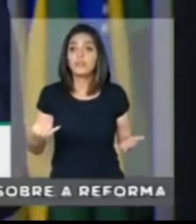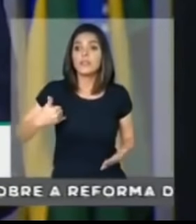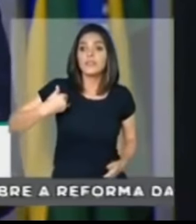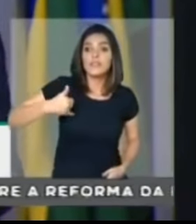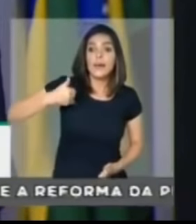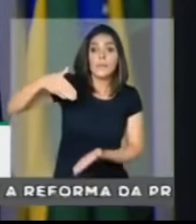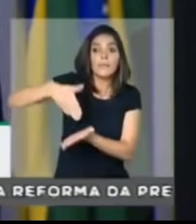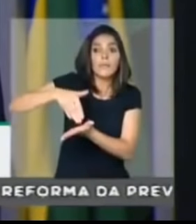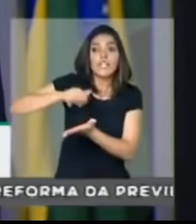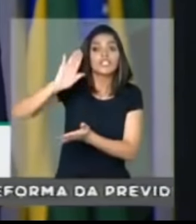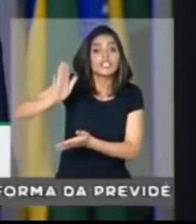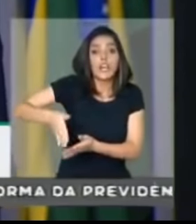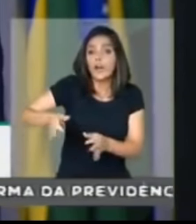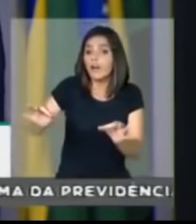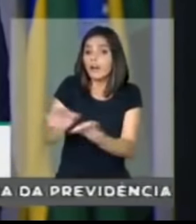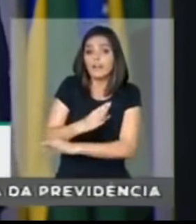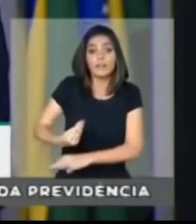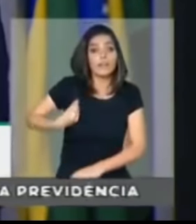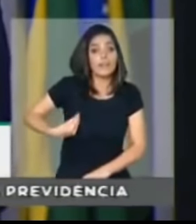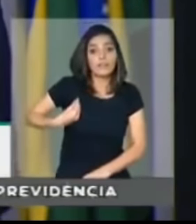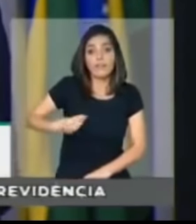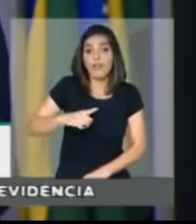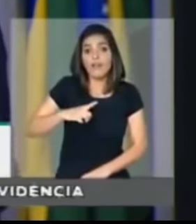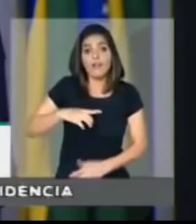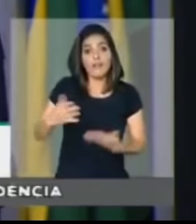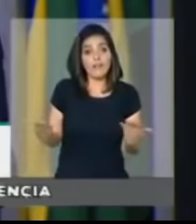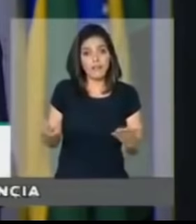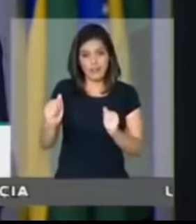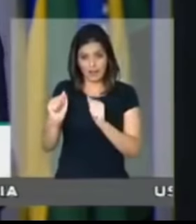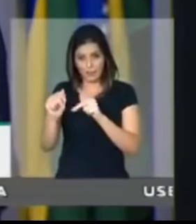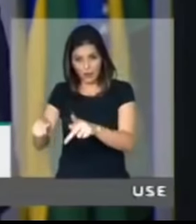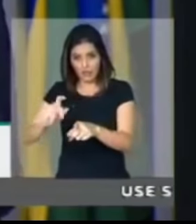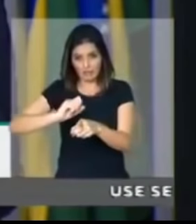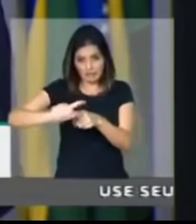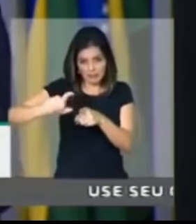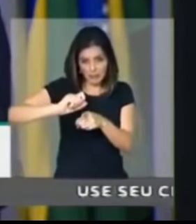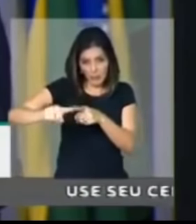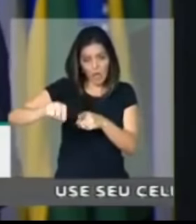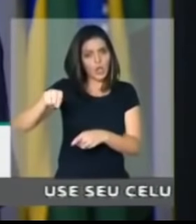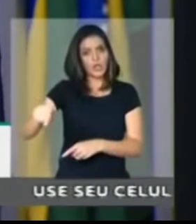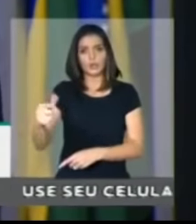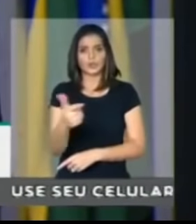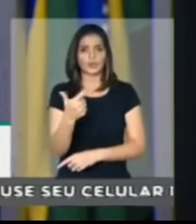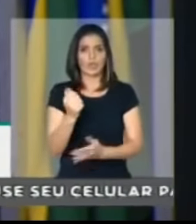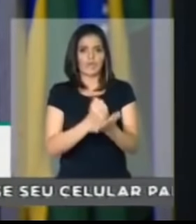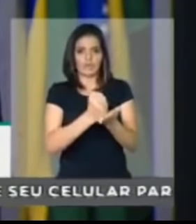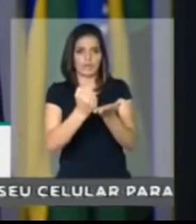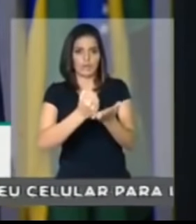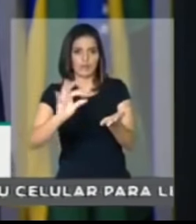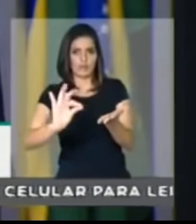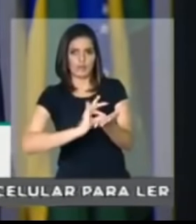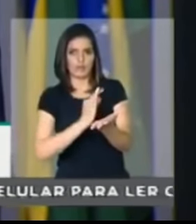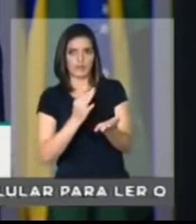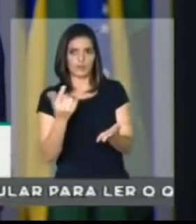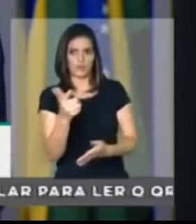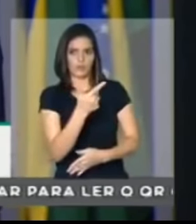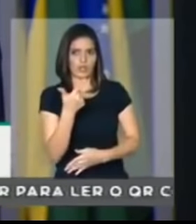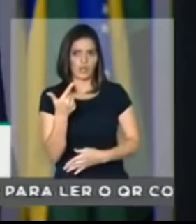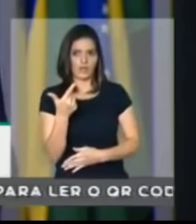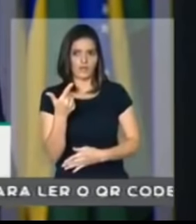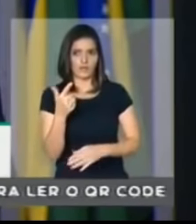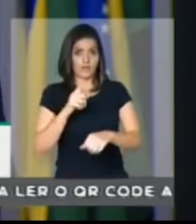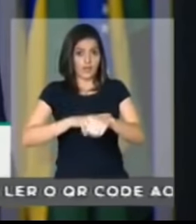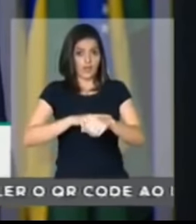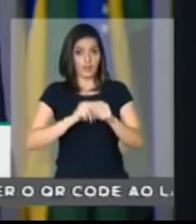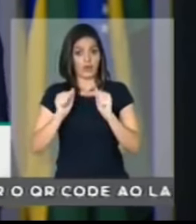já existe para o mais pobre. O mais pobre não se aposenta por tempo de contribuição porque ele não teve trabalho formal suficiente, tempo suficiente para se